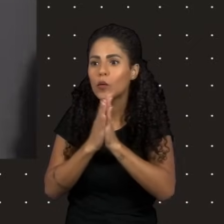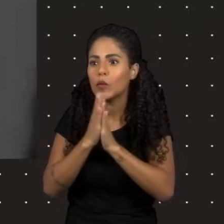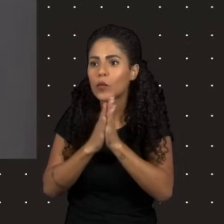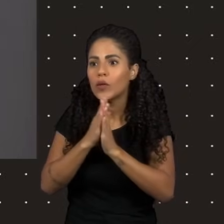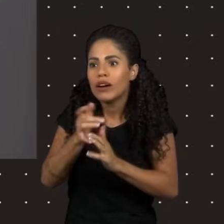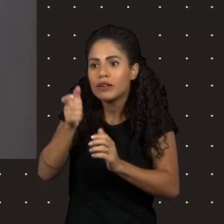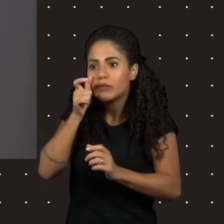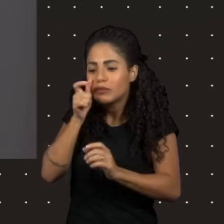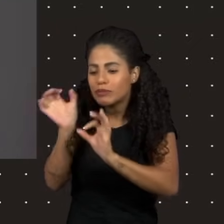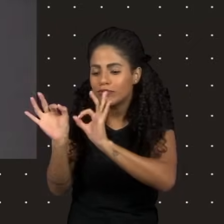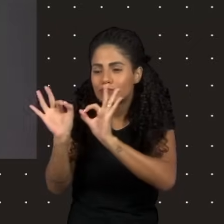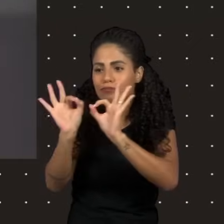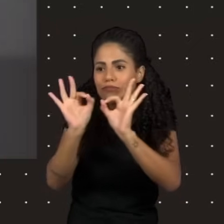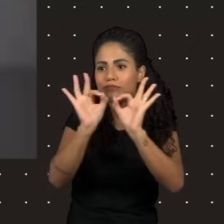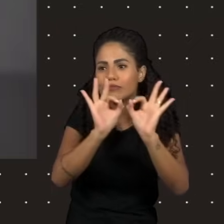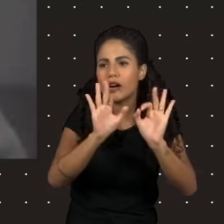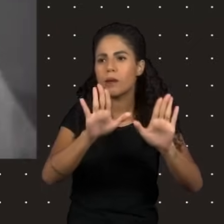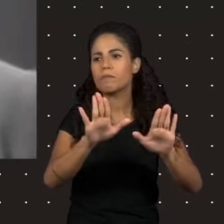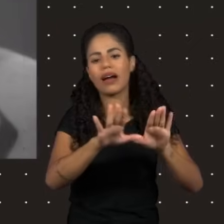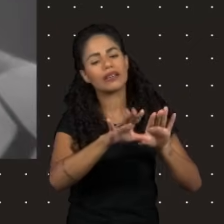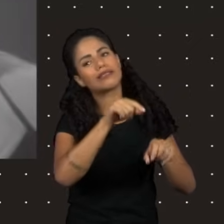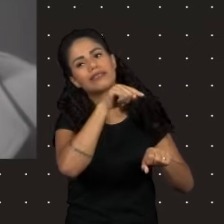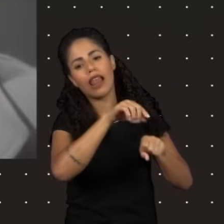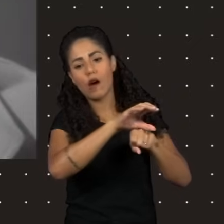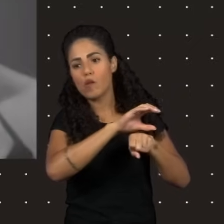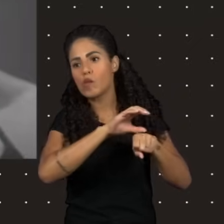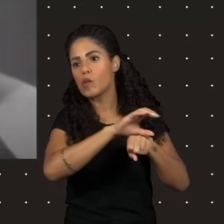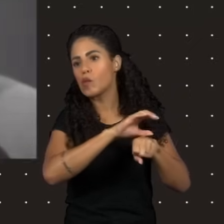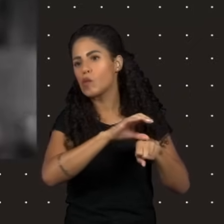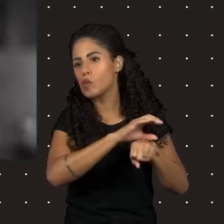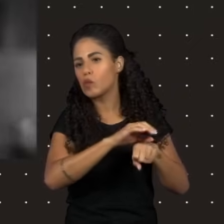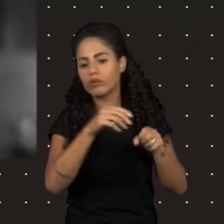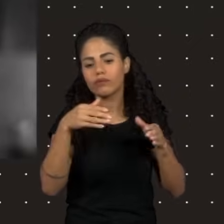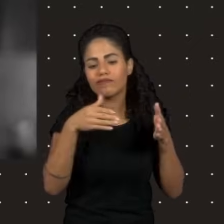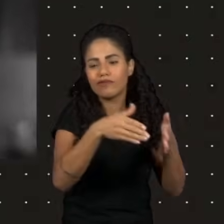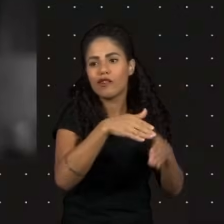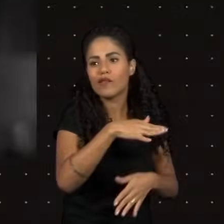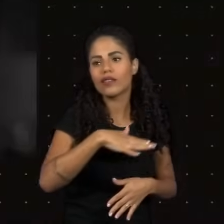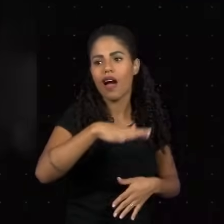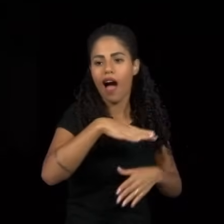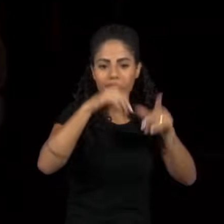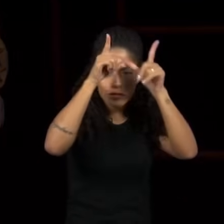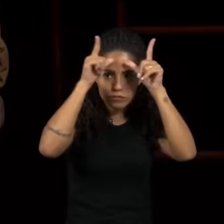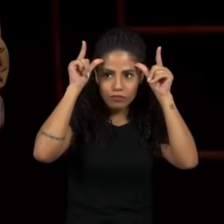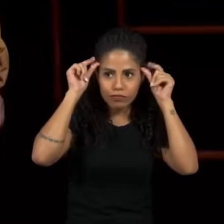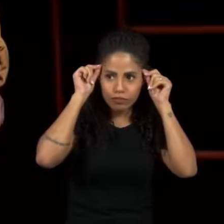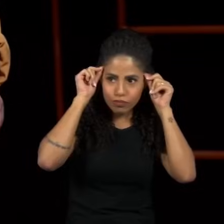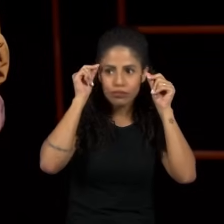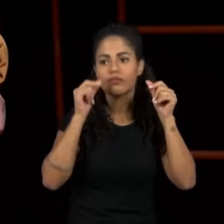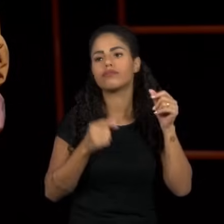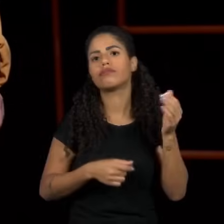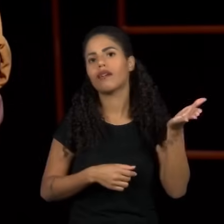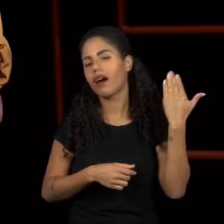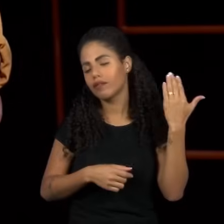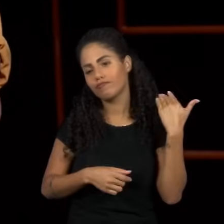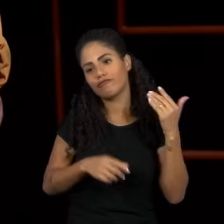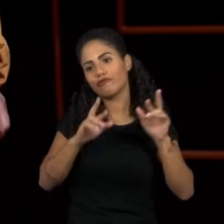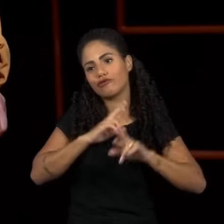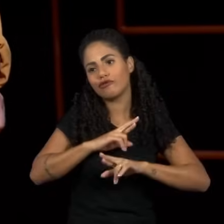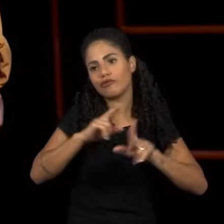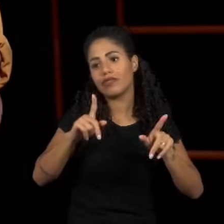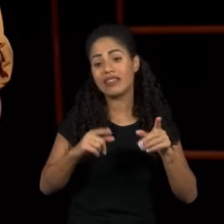Mas o curso de enfermagem, não sei se ainda é assim, era com internato e meu pai não deixou, né?